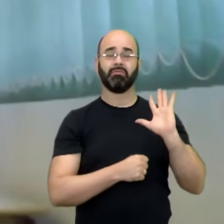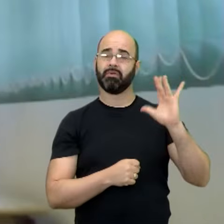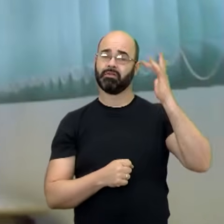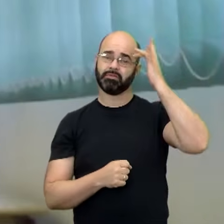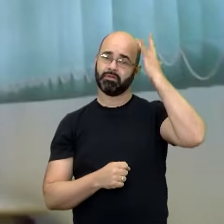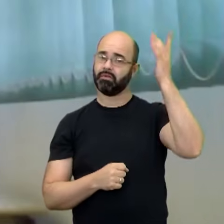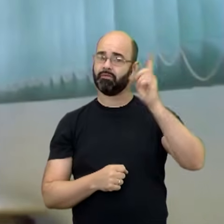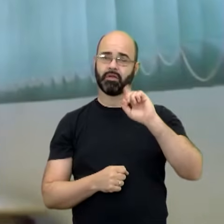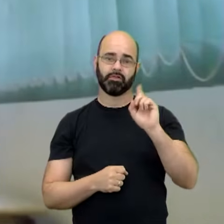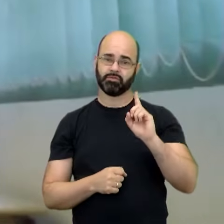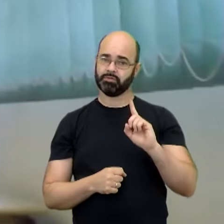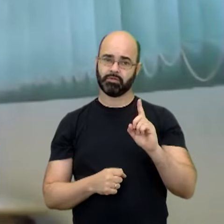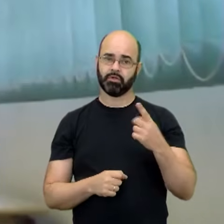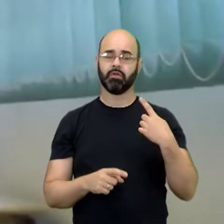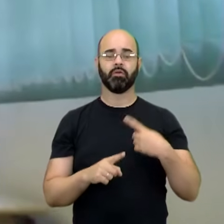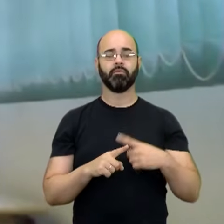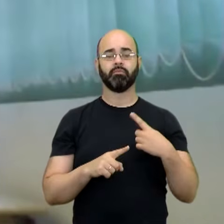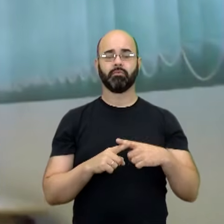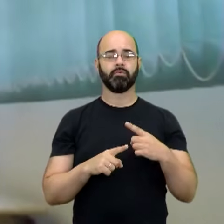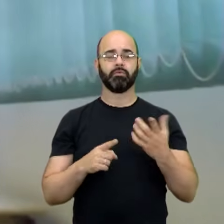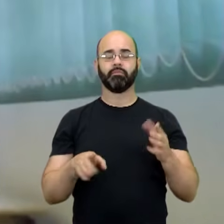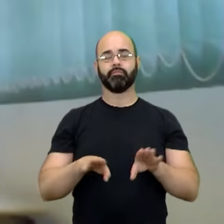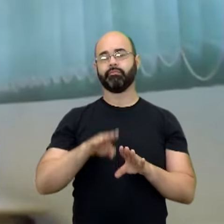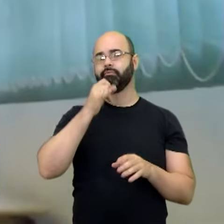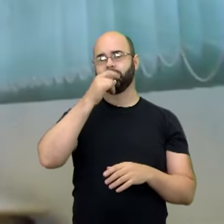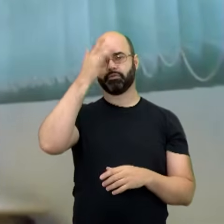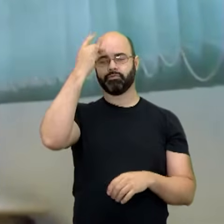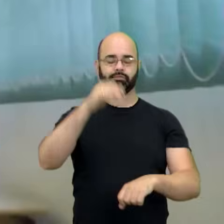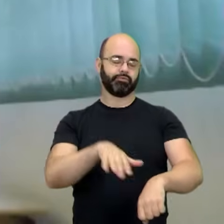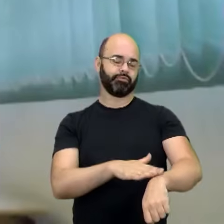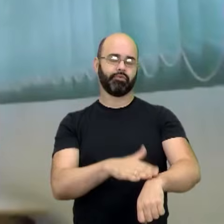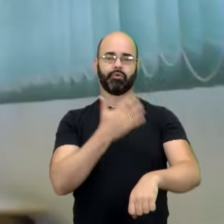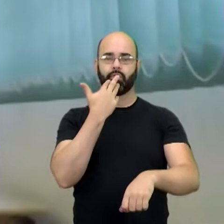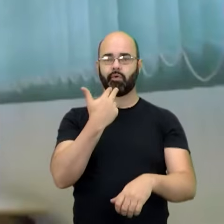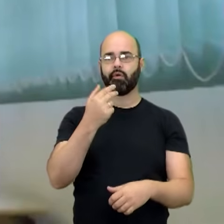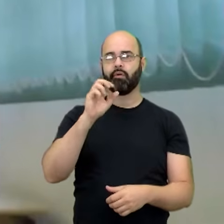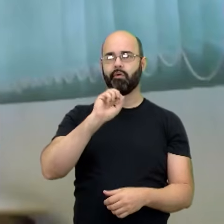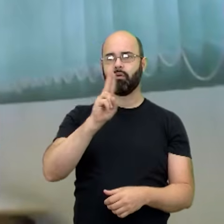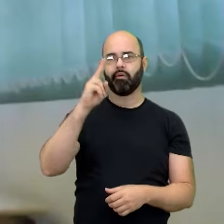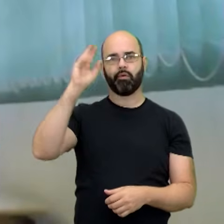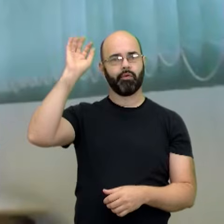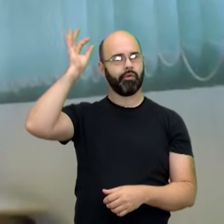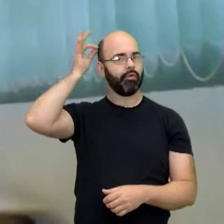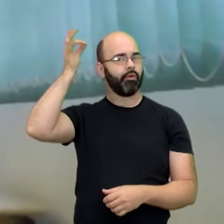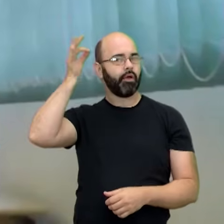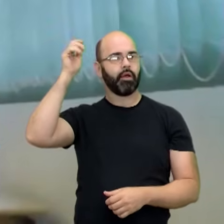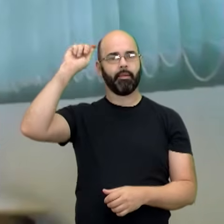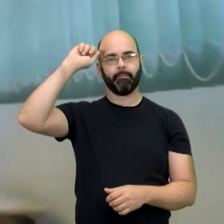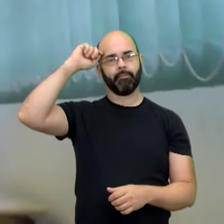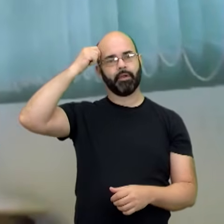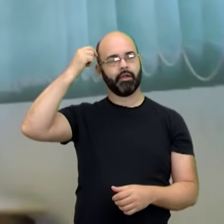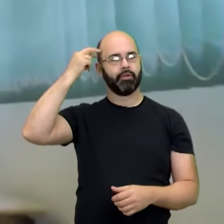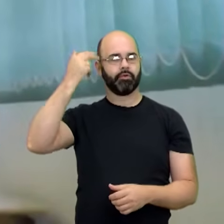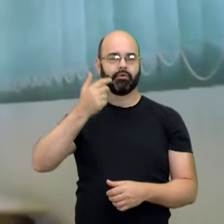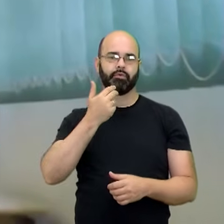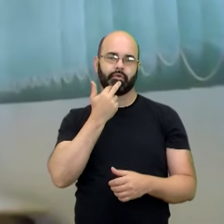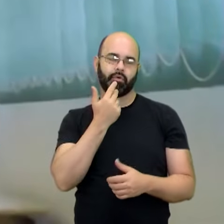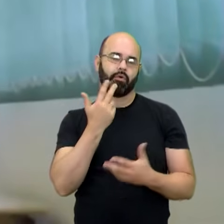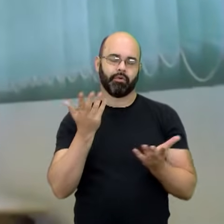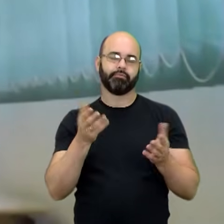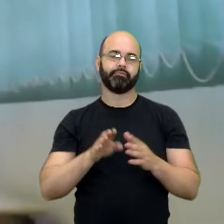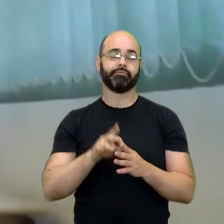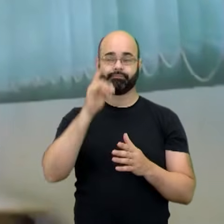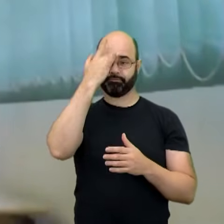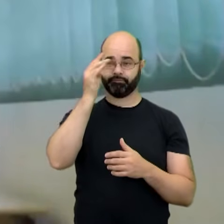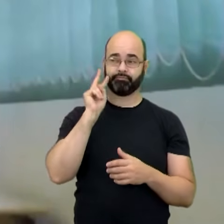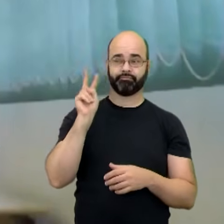tom de pele, ou até mesmo pela fibra do seu cabelo. Eu acho isso muito desnecessário. E consciência negra, a palavra consciência,